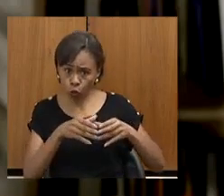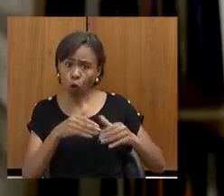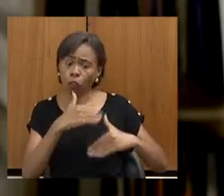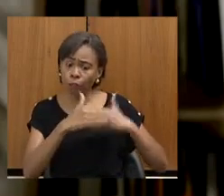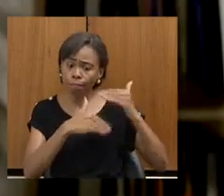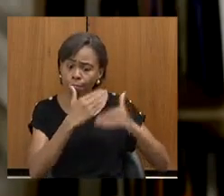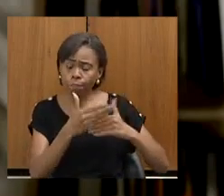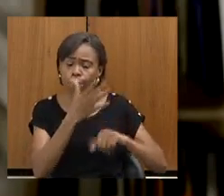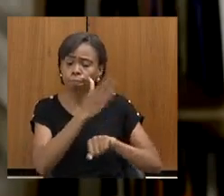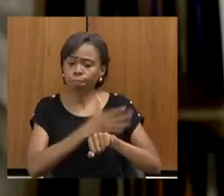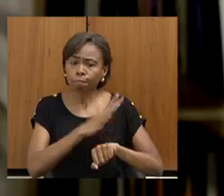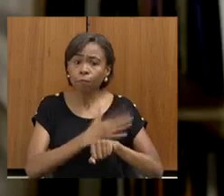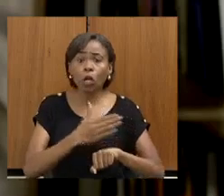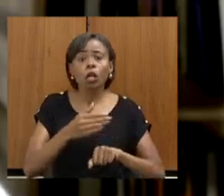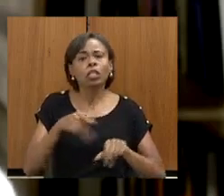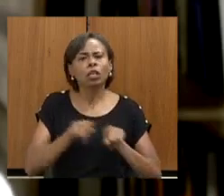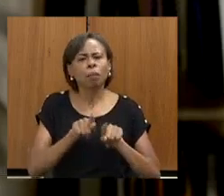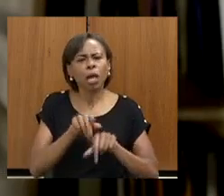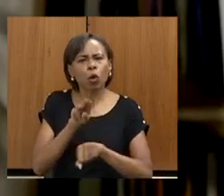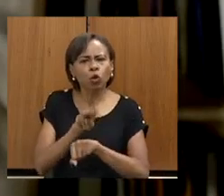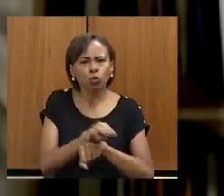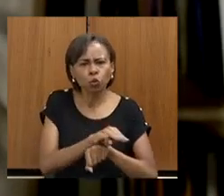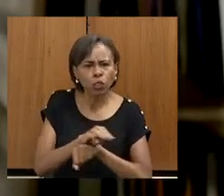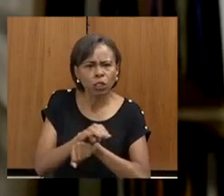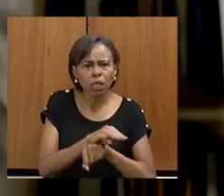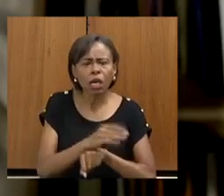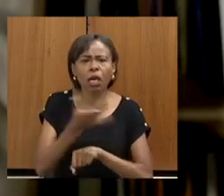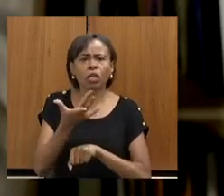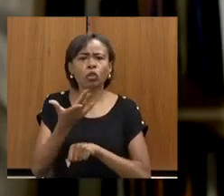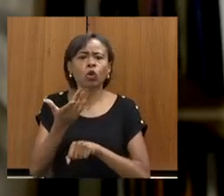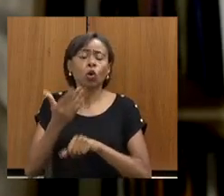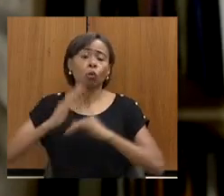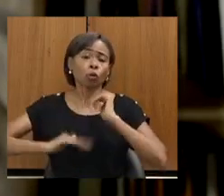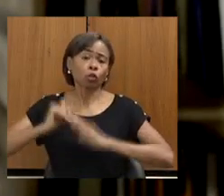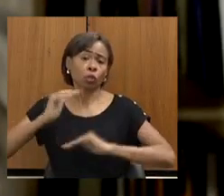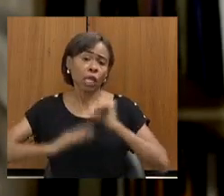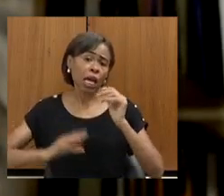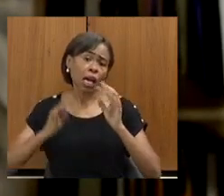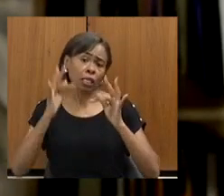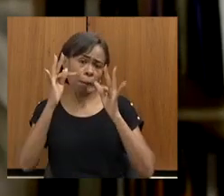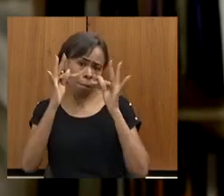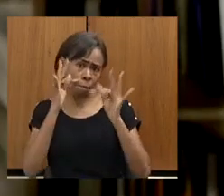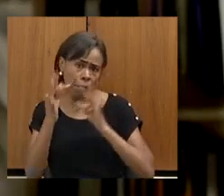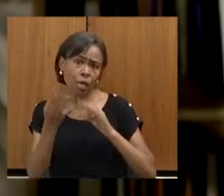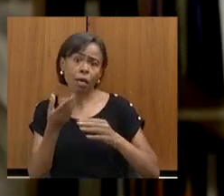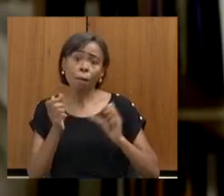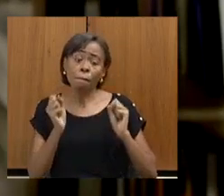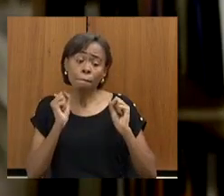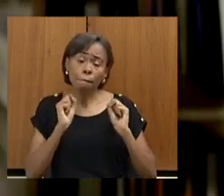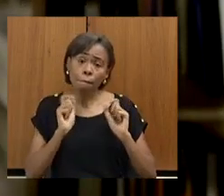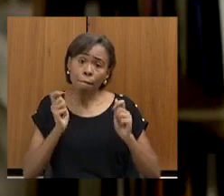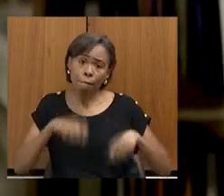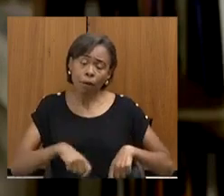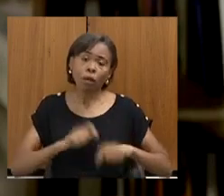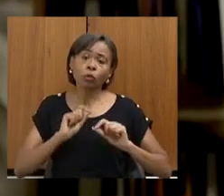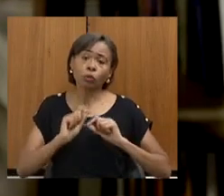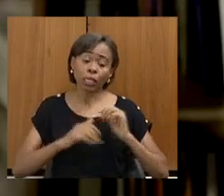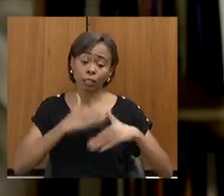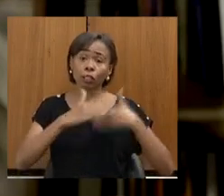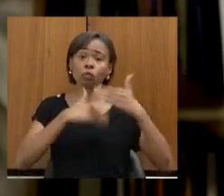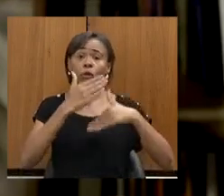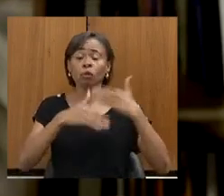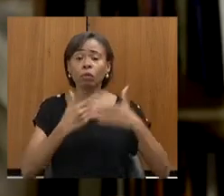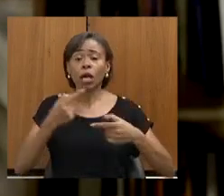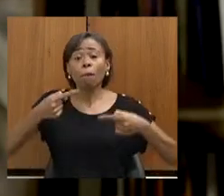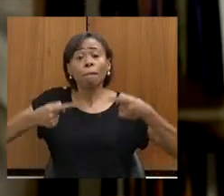monitores, dos acompanhantes terapêuticos venham a construir uma política de lidar